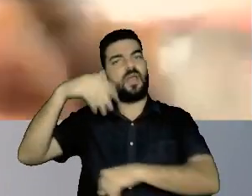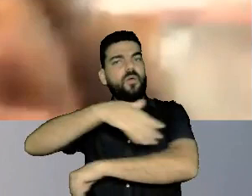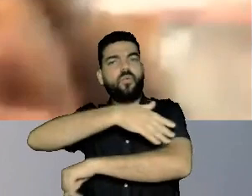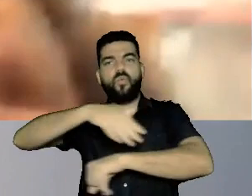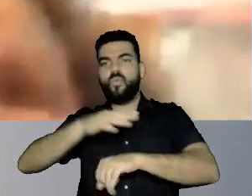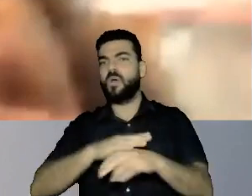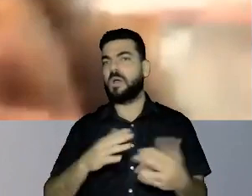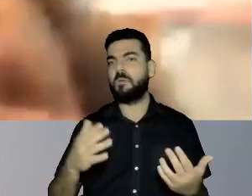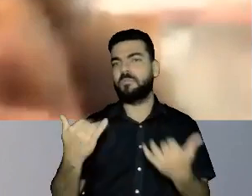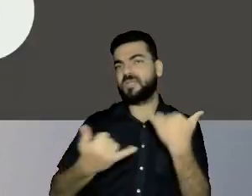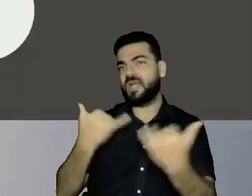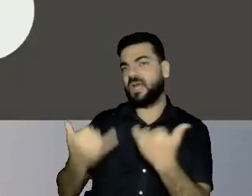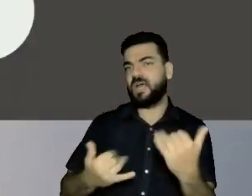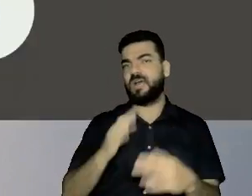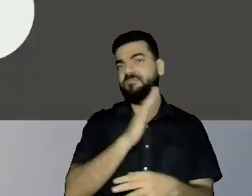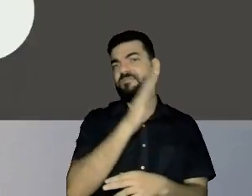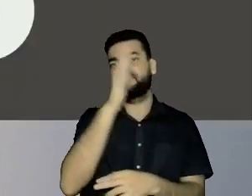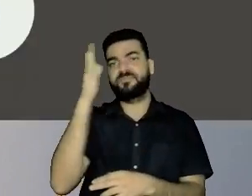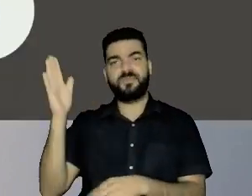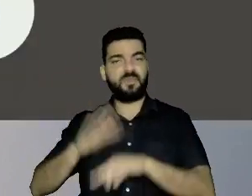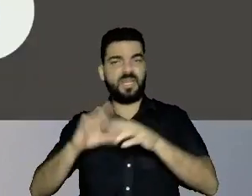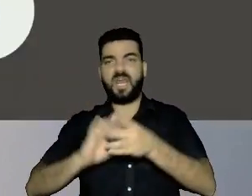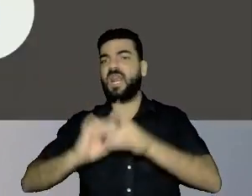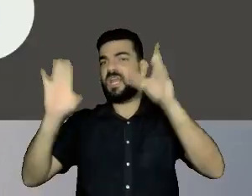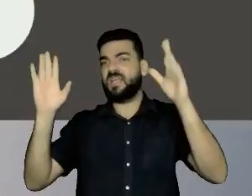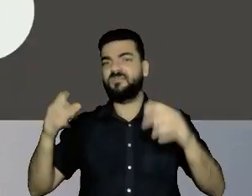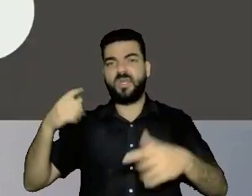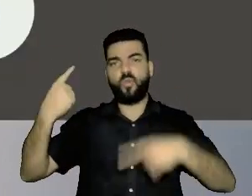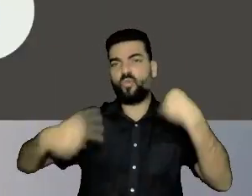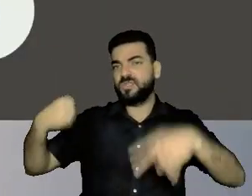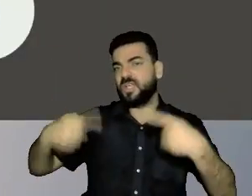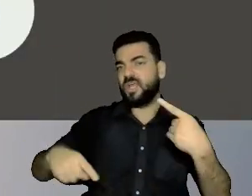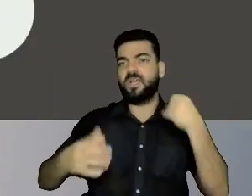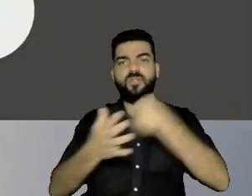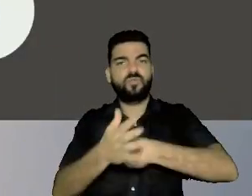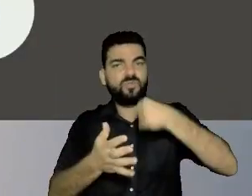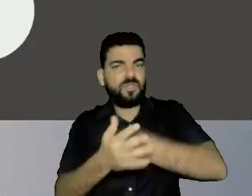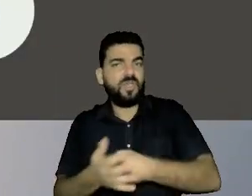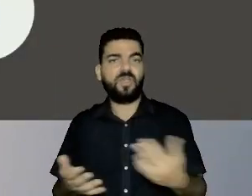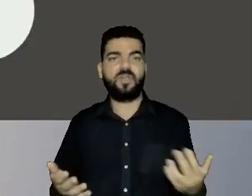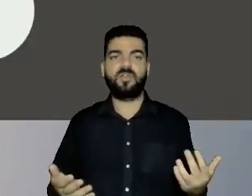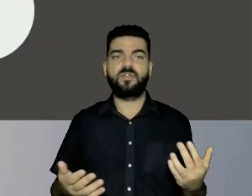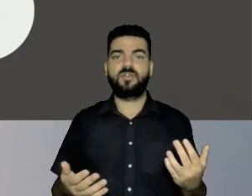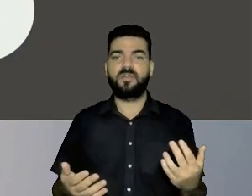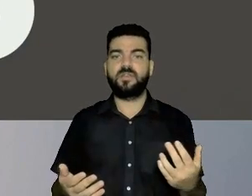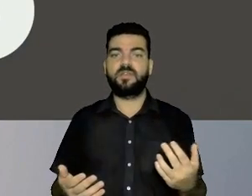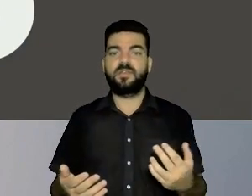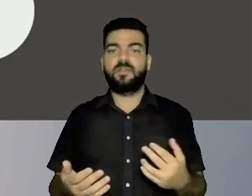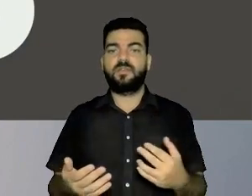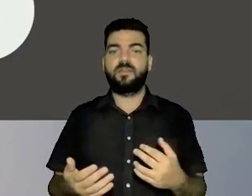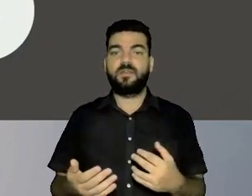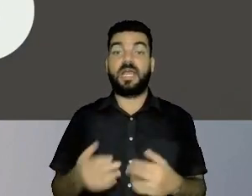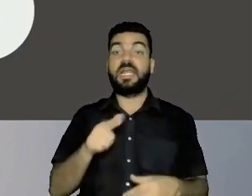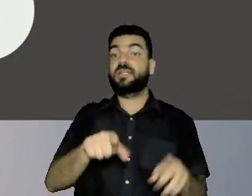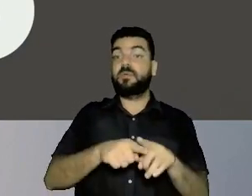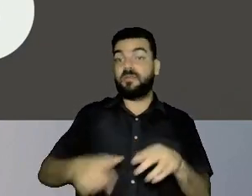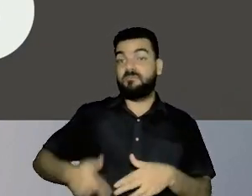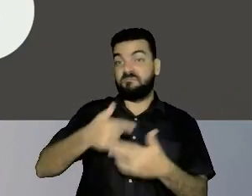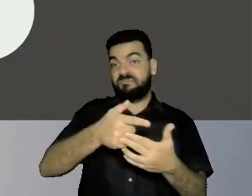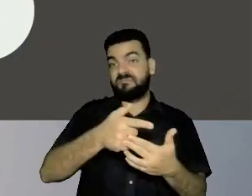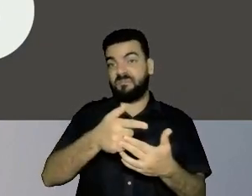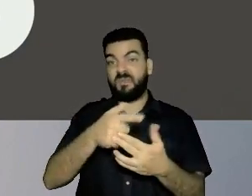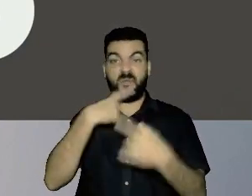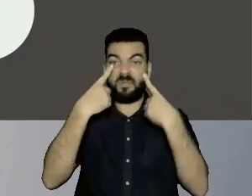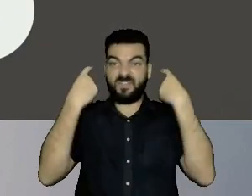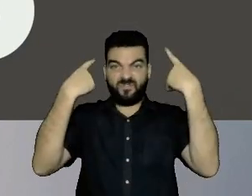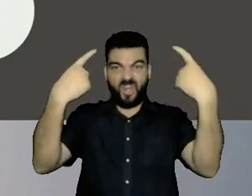ganha o carrinho para ele já pensar em ir para a rua, e ele é incentivado a ser independente, a vencer, a competir,